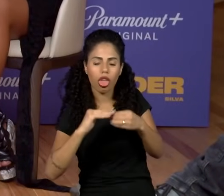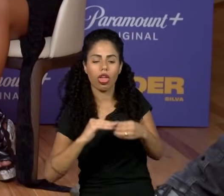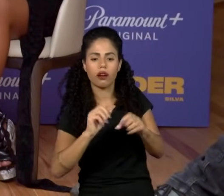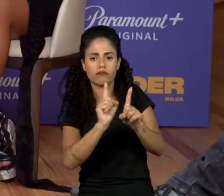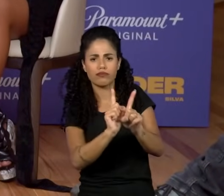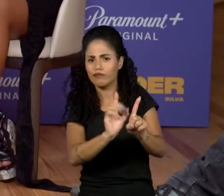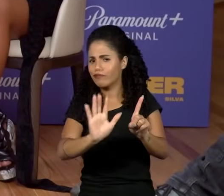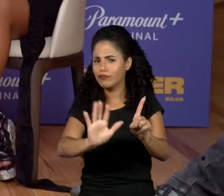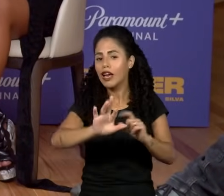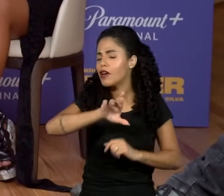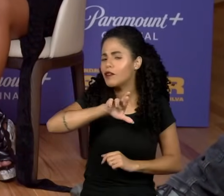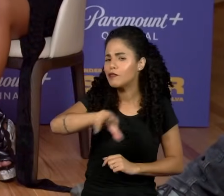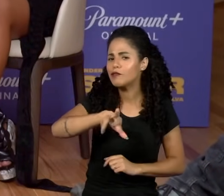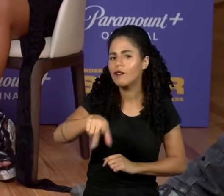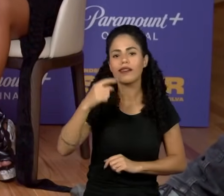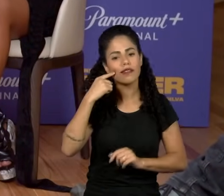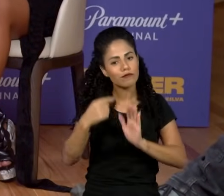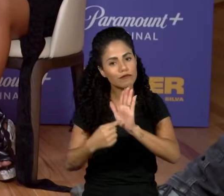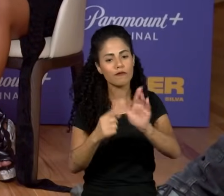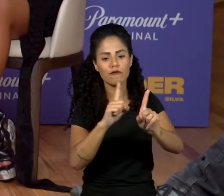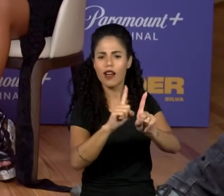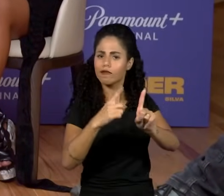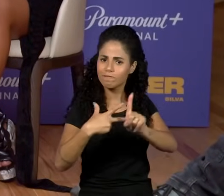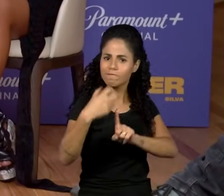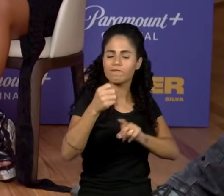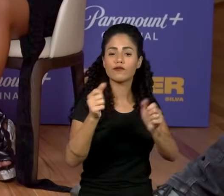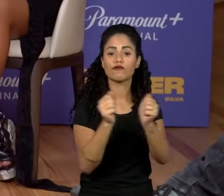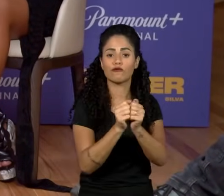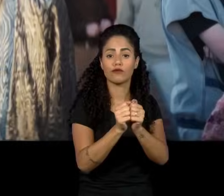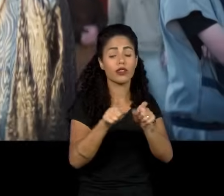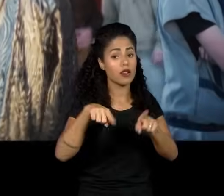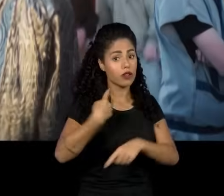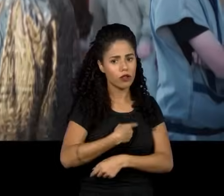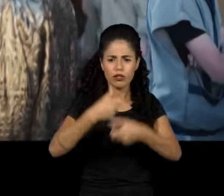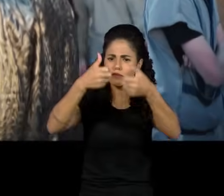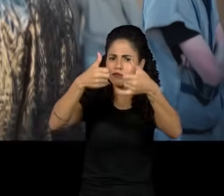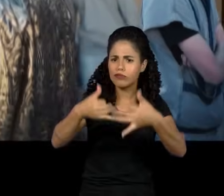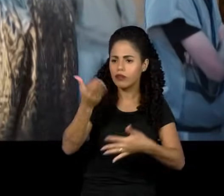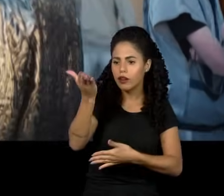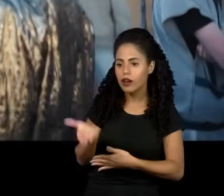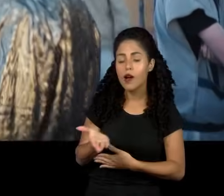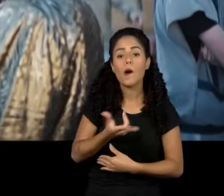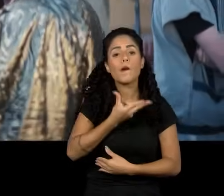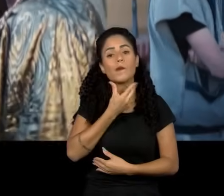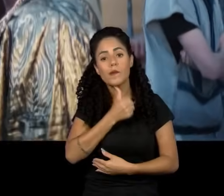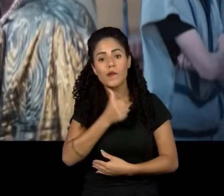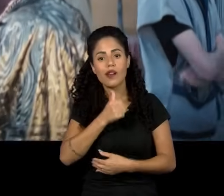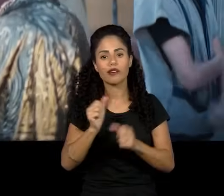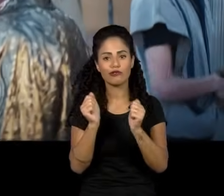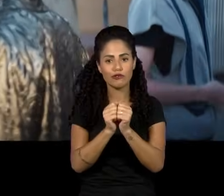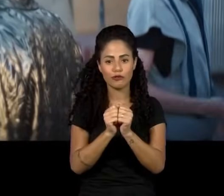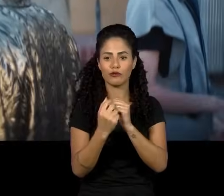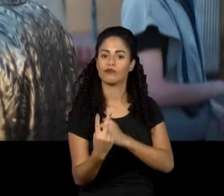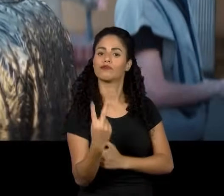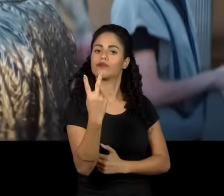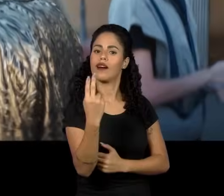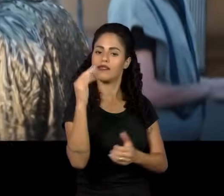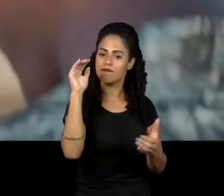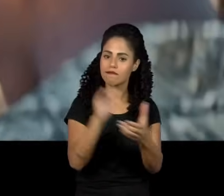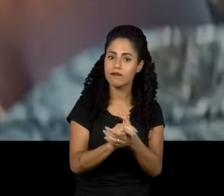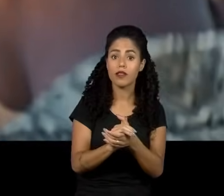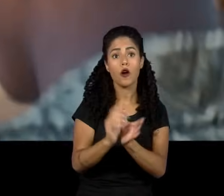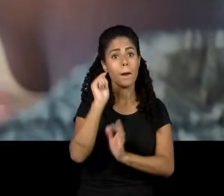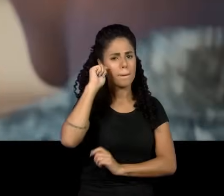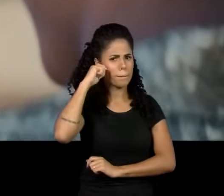trás de um grande homem há uma grande mulher. A gente consegue nessa história contar essa mulher lado a lado. Como um casal preto que está aí passando